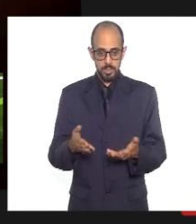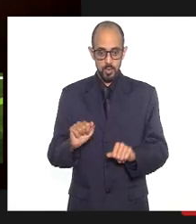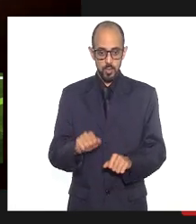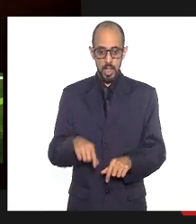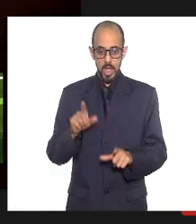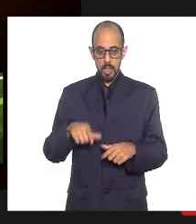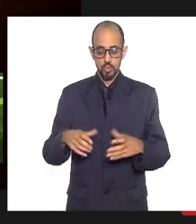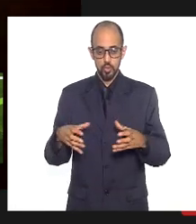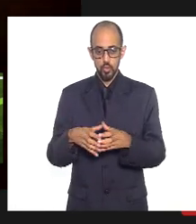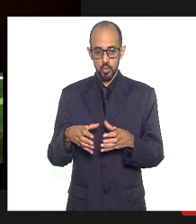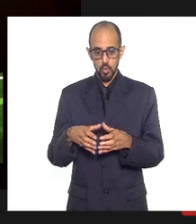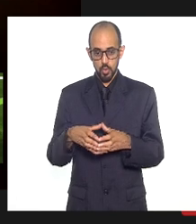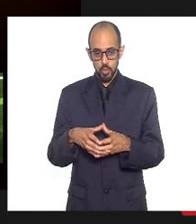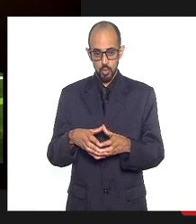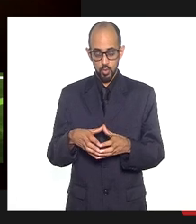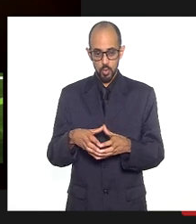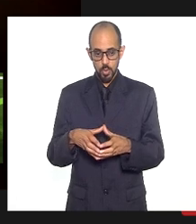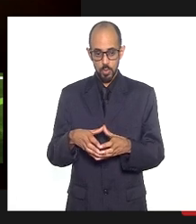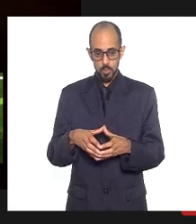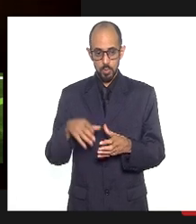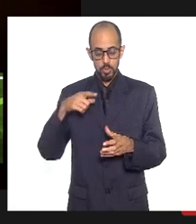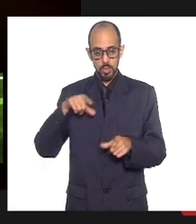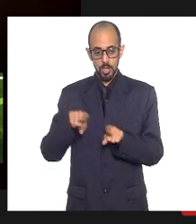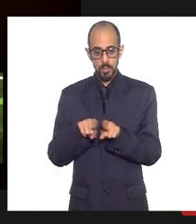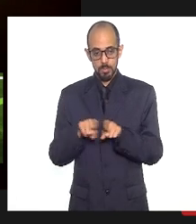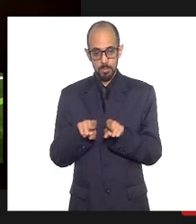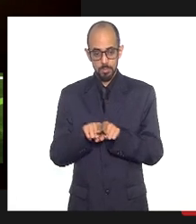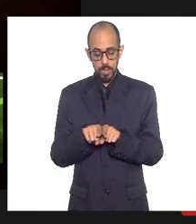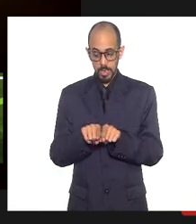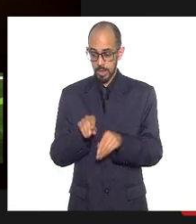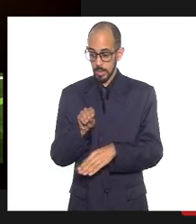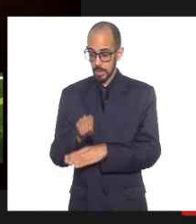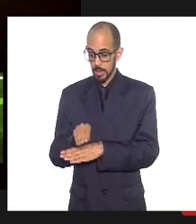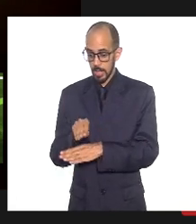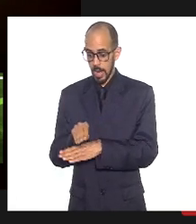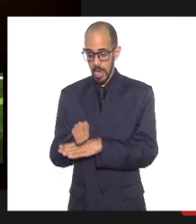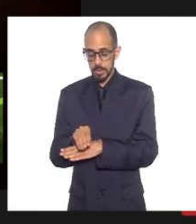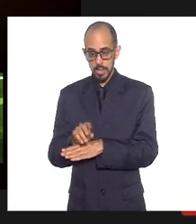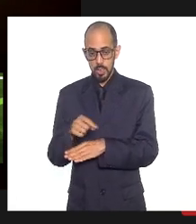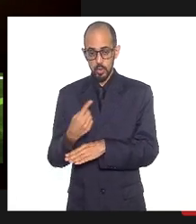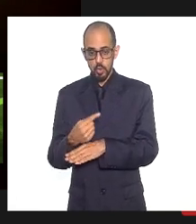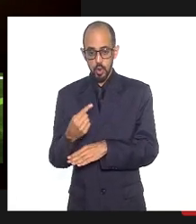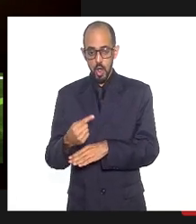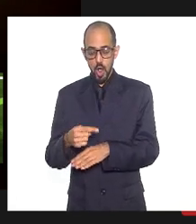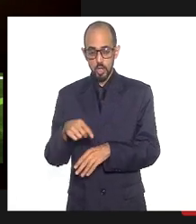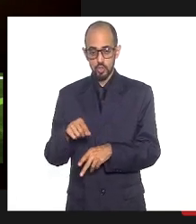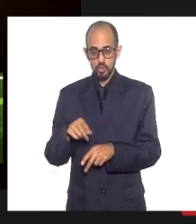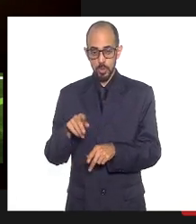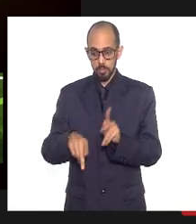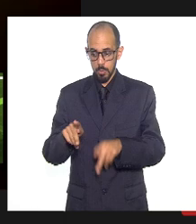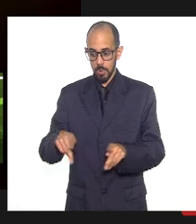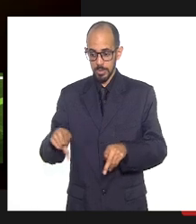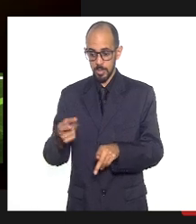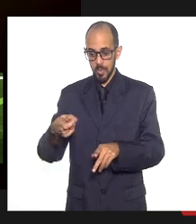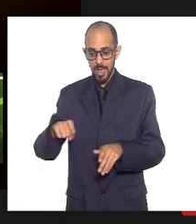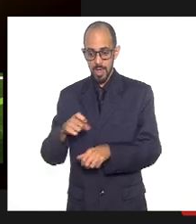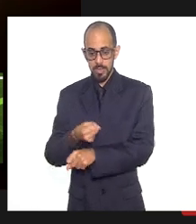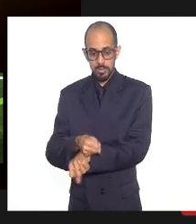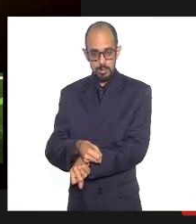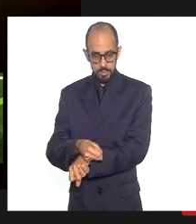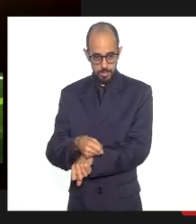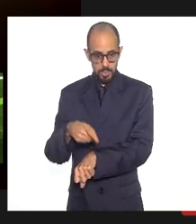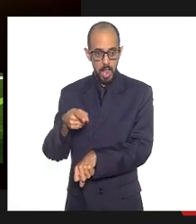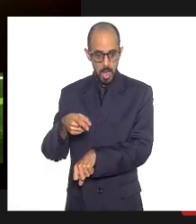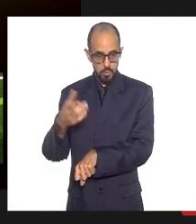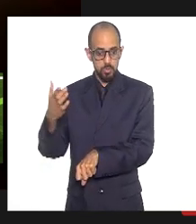intersetorial que trata do nosso povo quilombola através da Secretaria de Estado de Saúde.